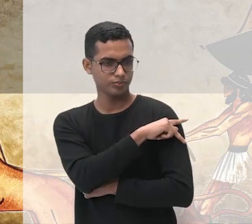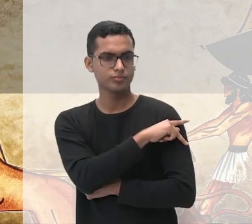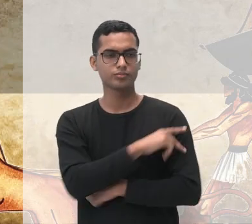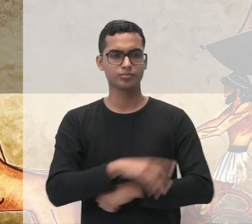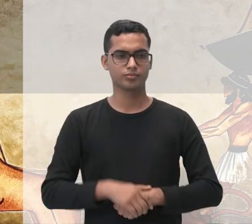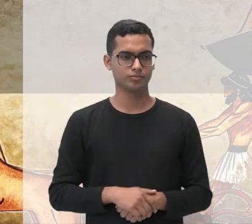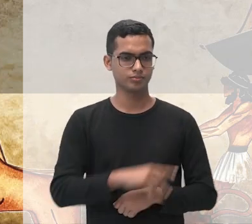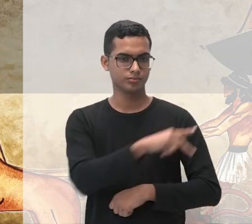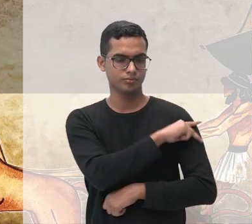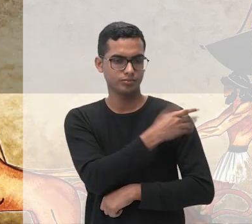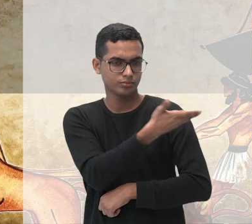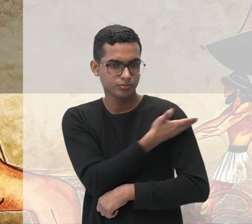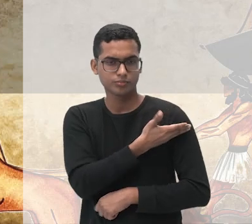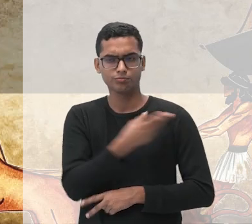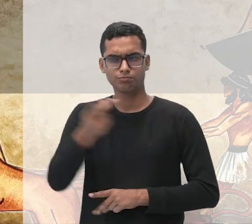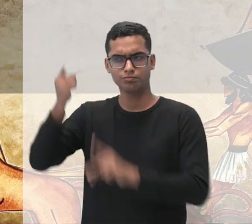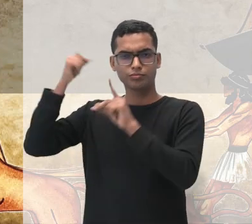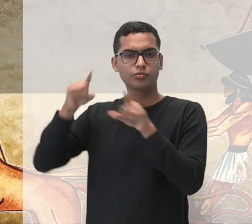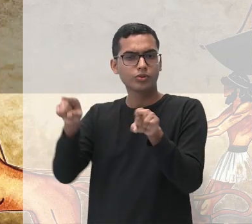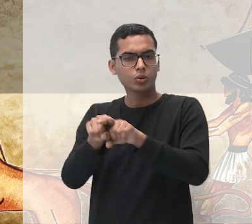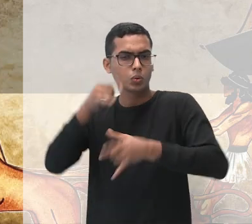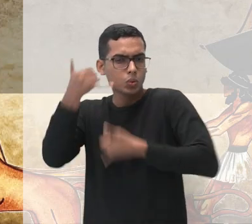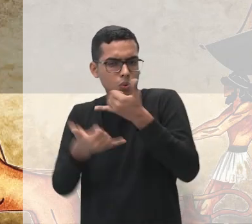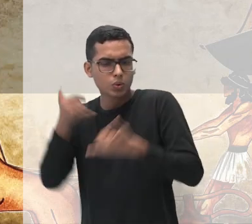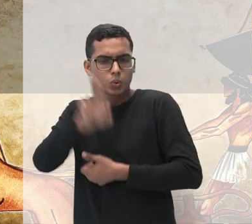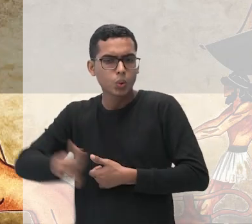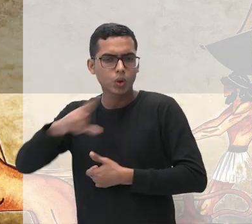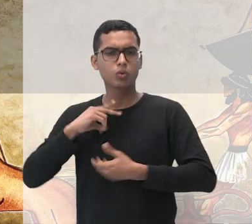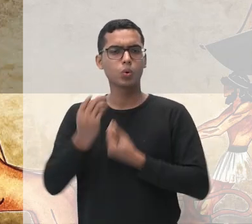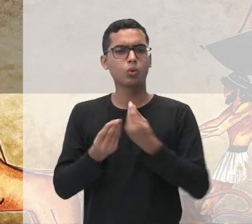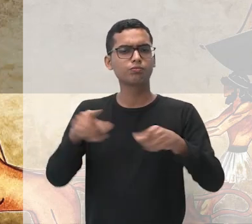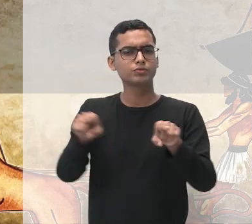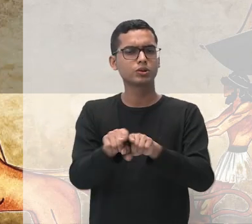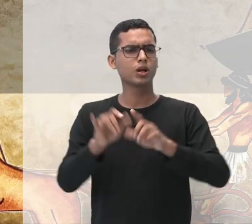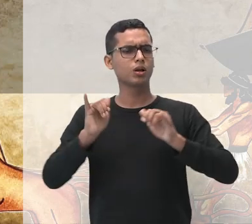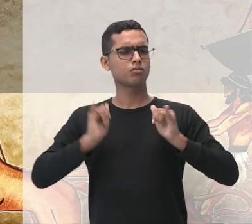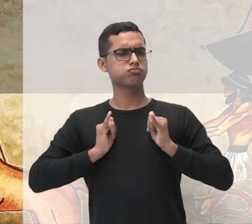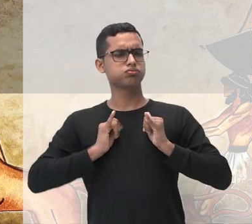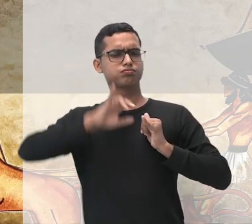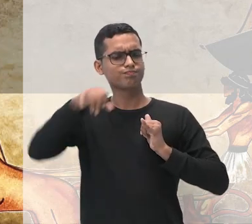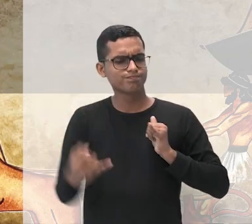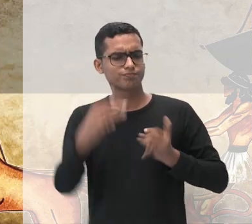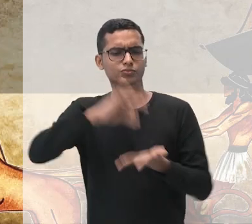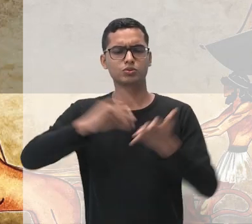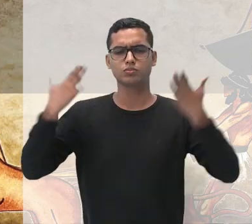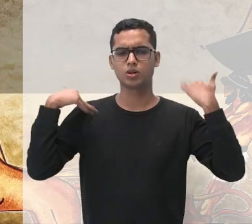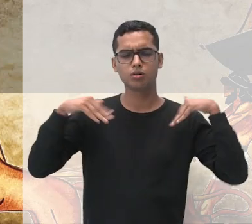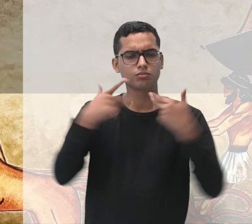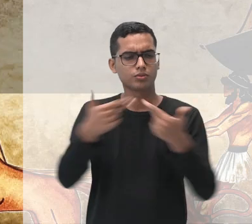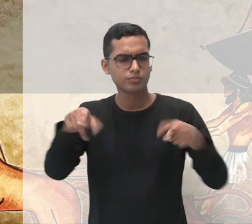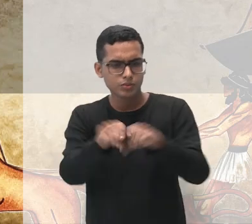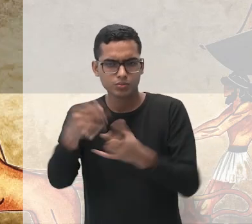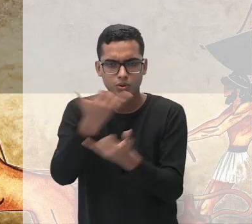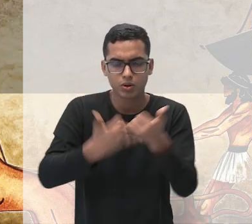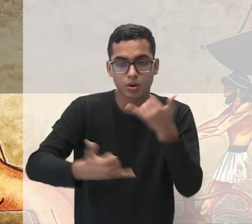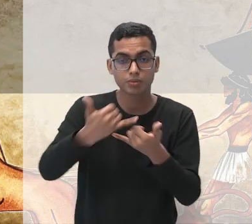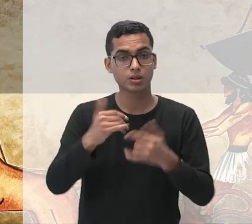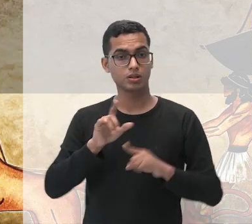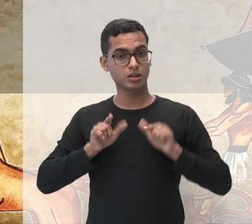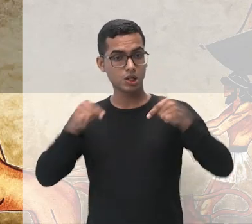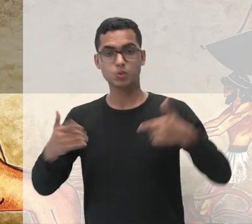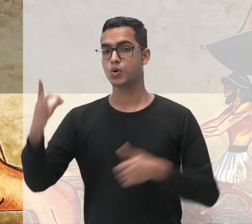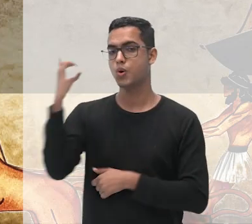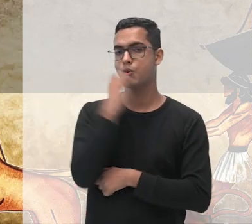os jogos eram usados como uma forma de lazer e de representar atividades